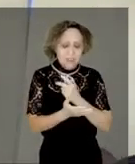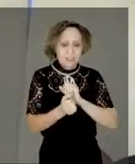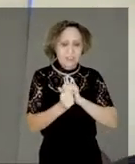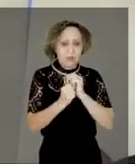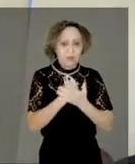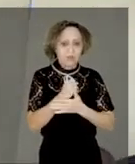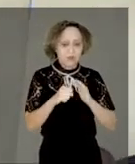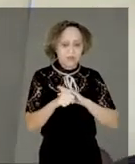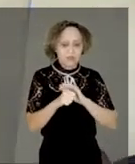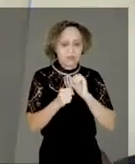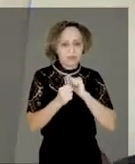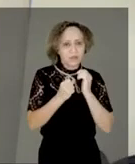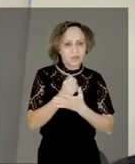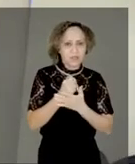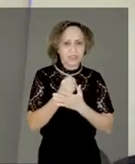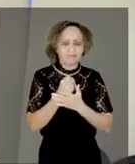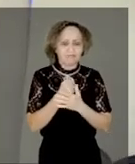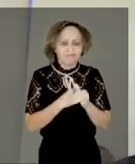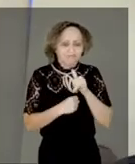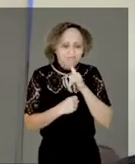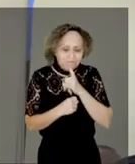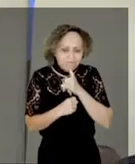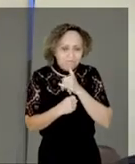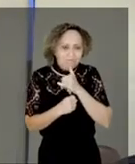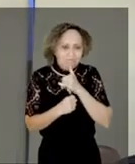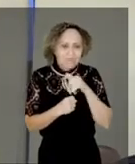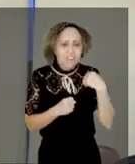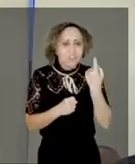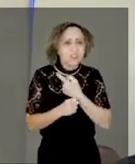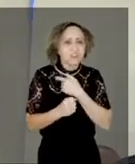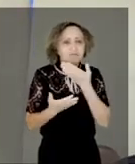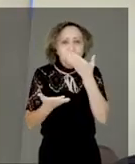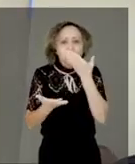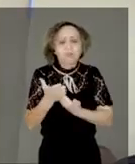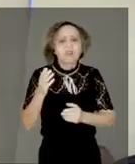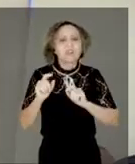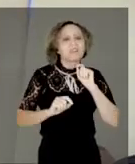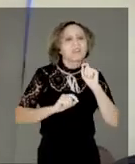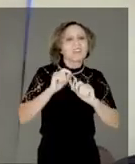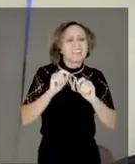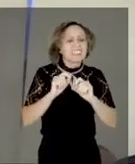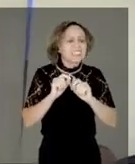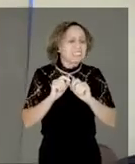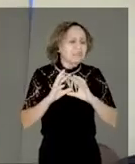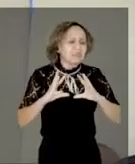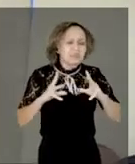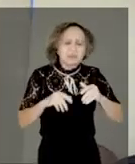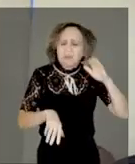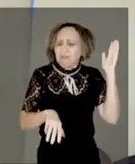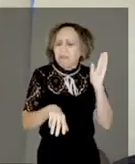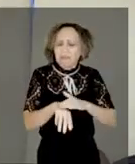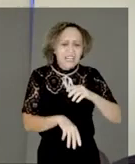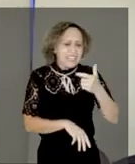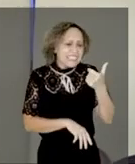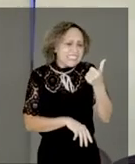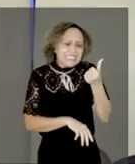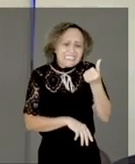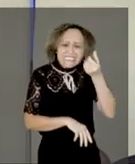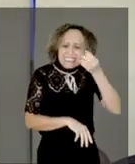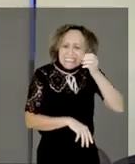por conta dessa pandemia e por conta de uma irresponsabilidade do governo fascista e genocida que